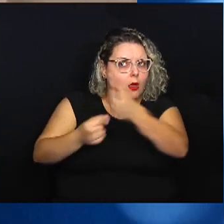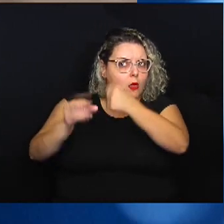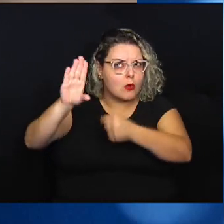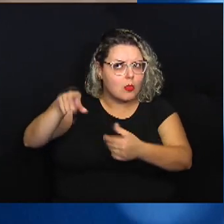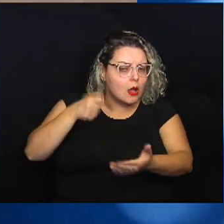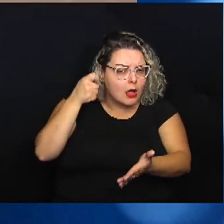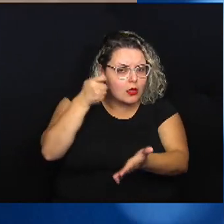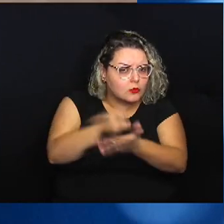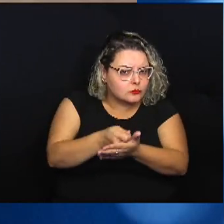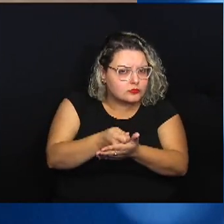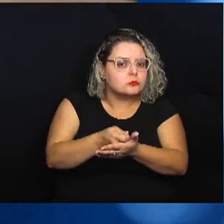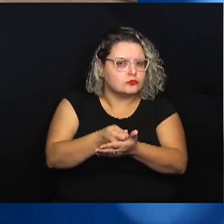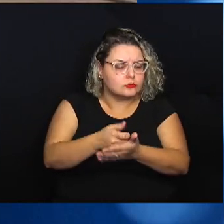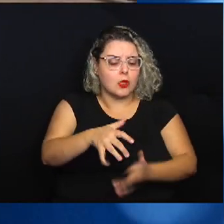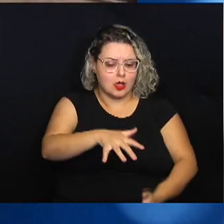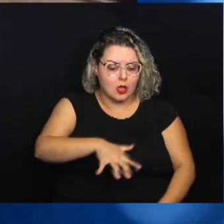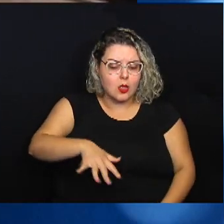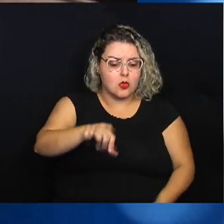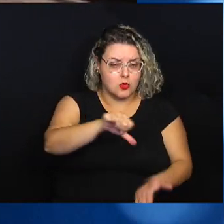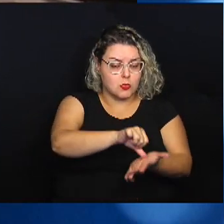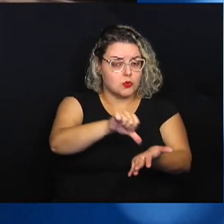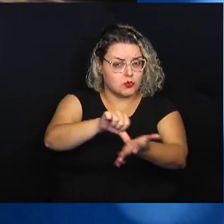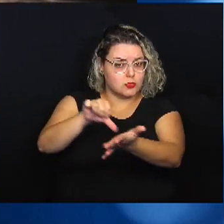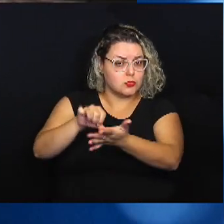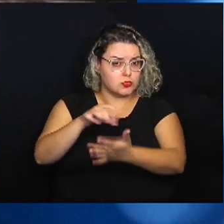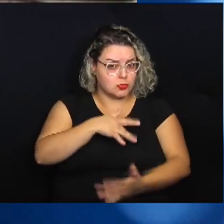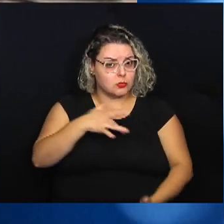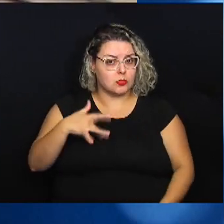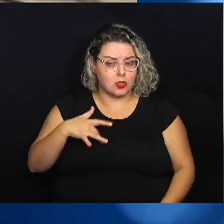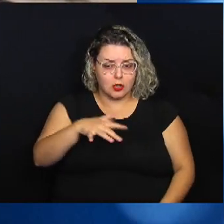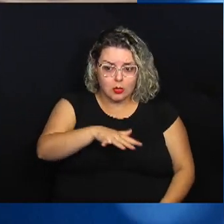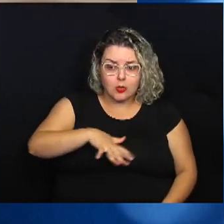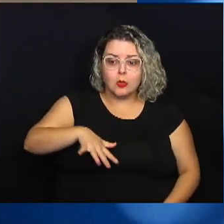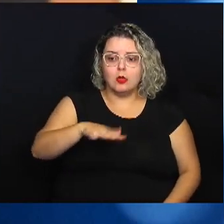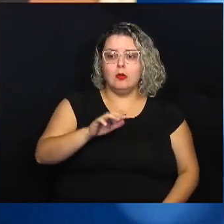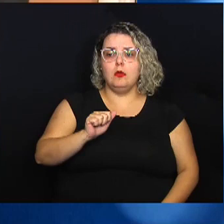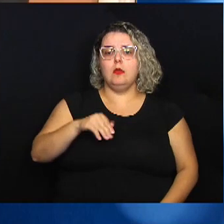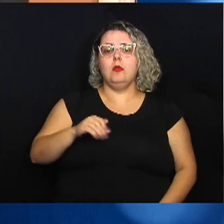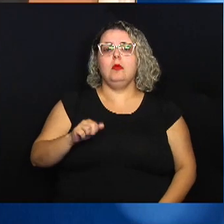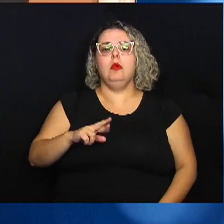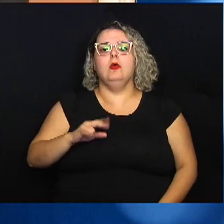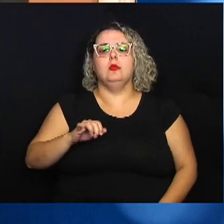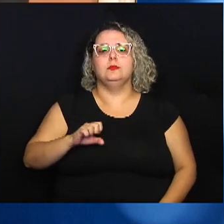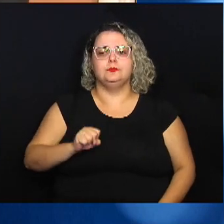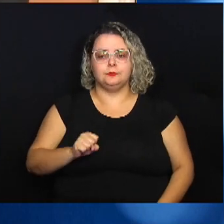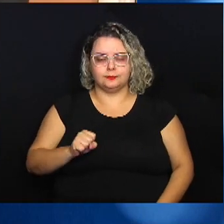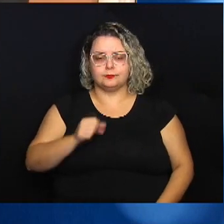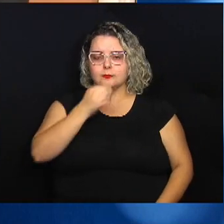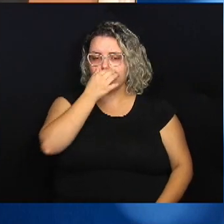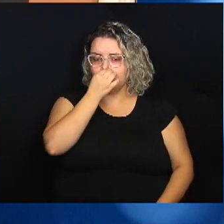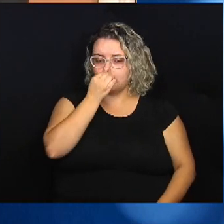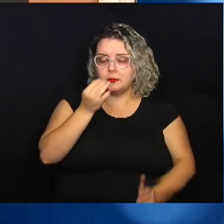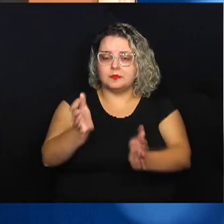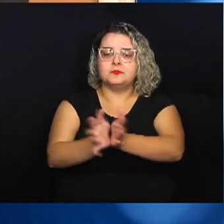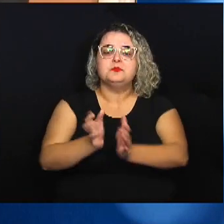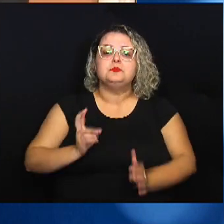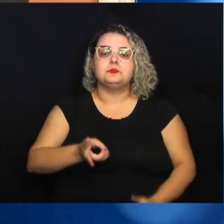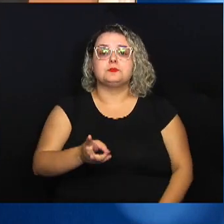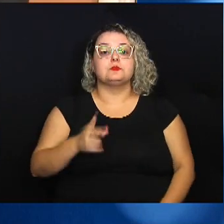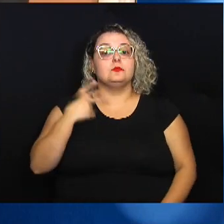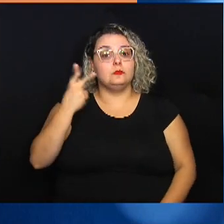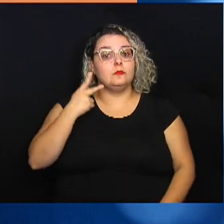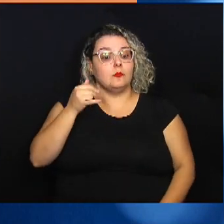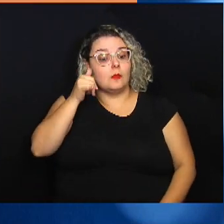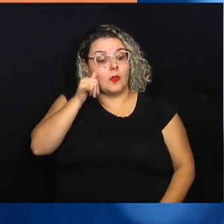impositivas destinadas aos centros de saúde da região dos Amarais. Comissão Permanente de Políticas de Prevenção